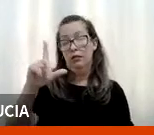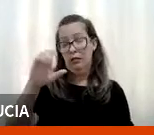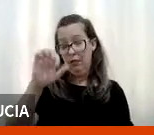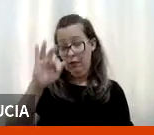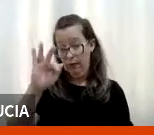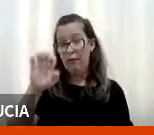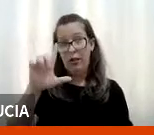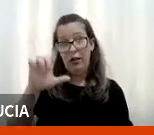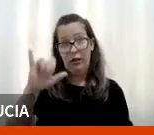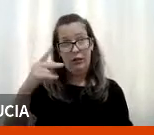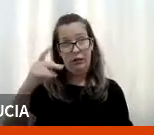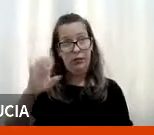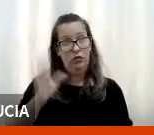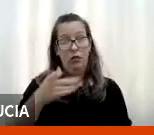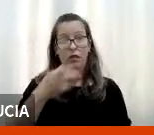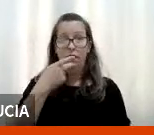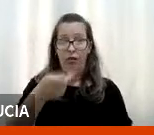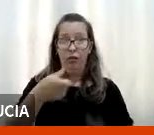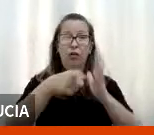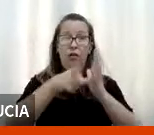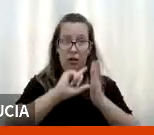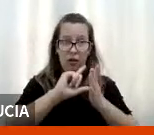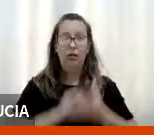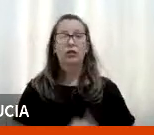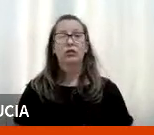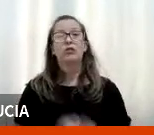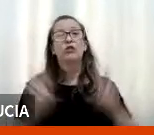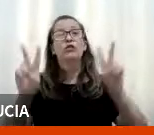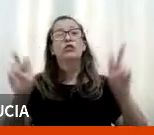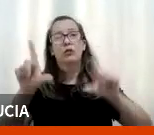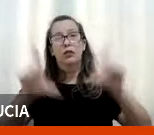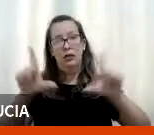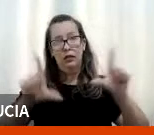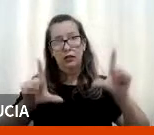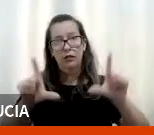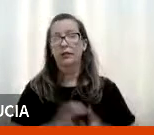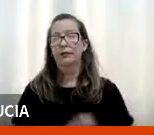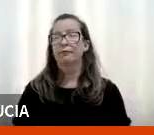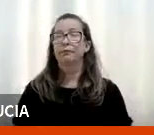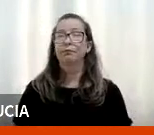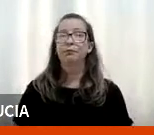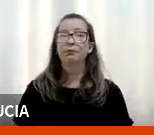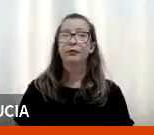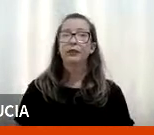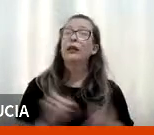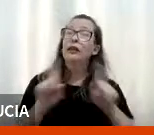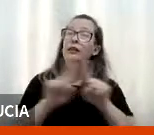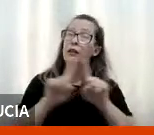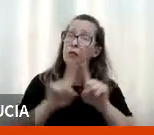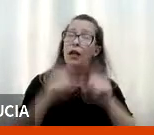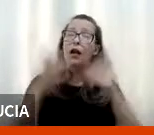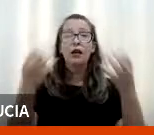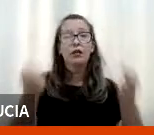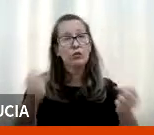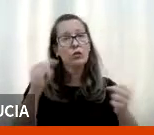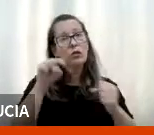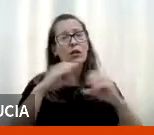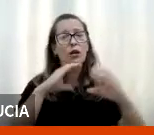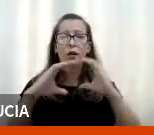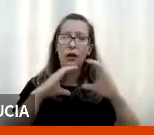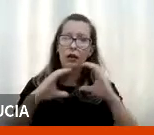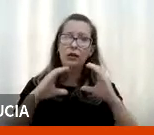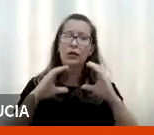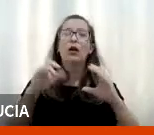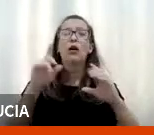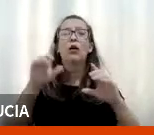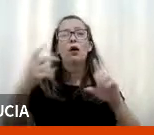à programação e o espírito da TV. E que assuma nessa comunicação a perspectiva do